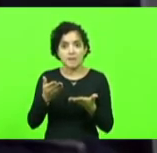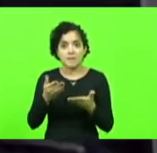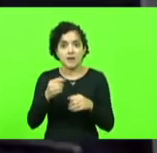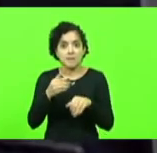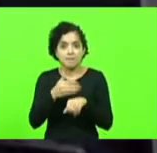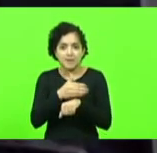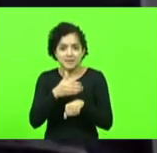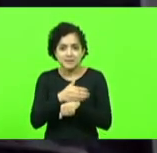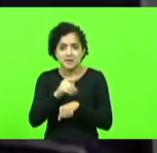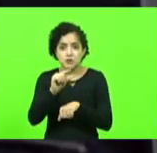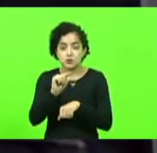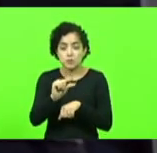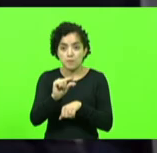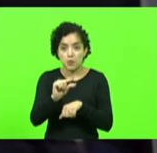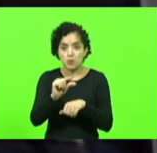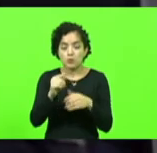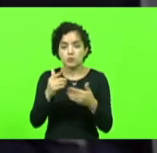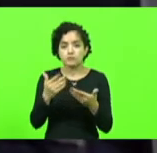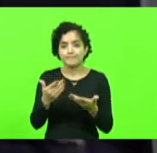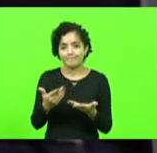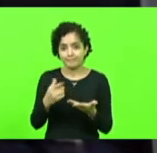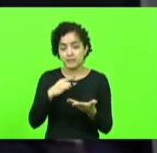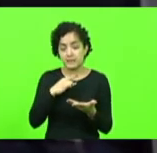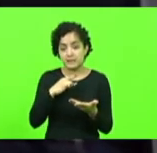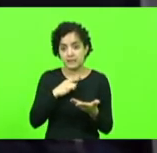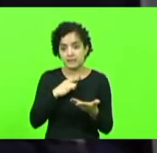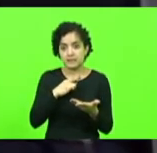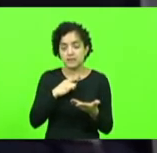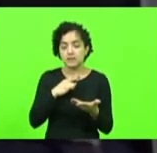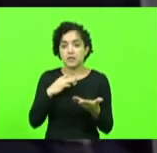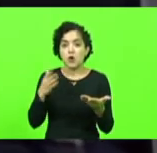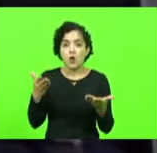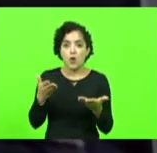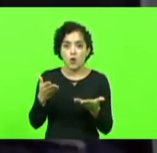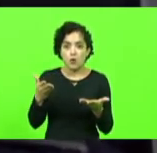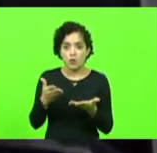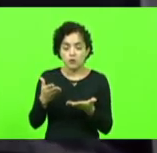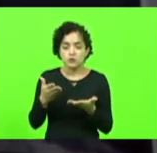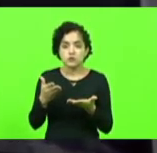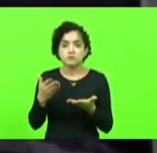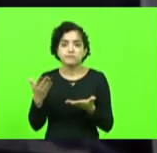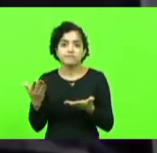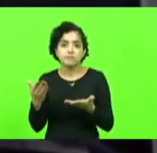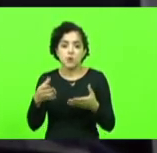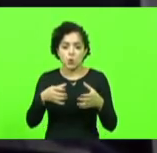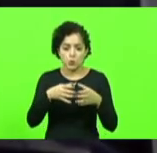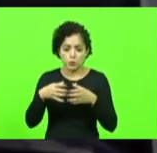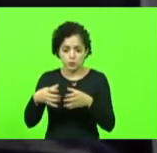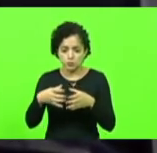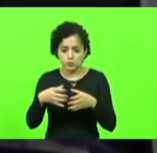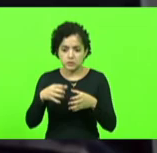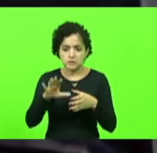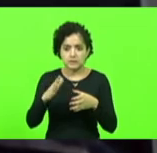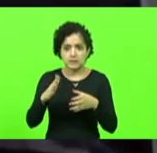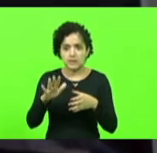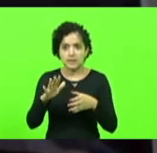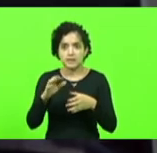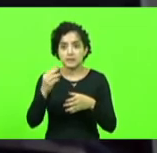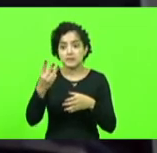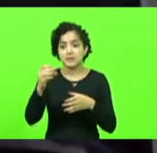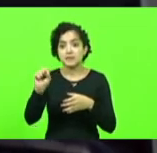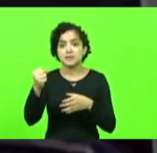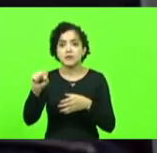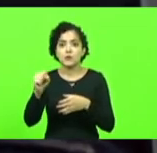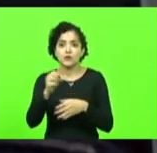doutora Luciana mesmo trouxe, nós estamos hoje com todas as turmas com 38 cursos, 38 estudantes, isso é